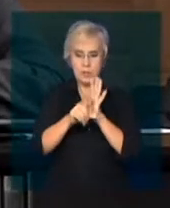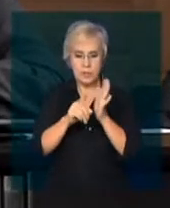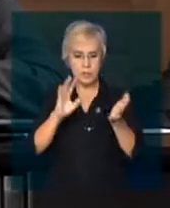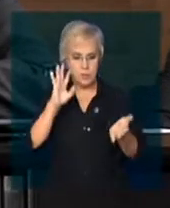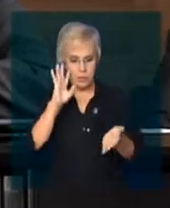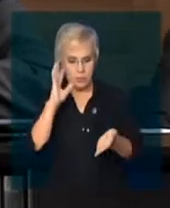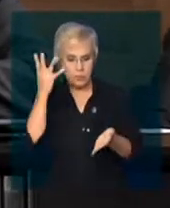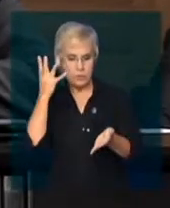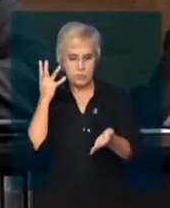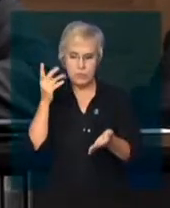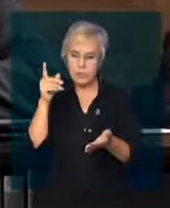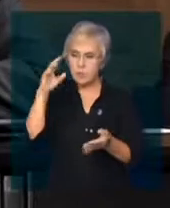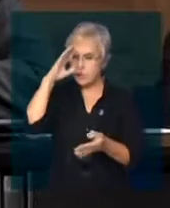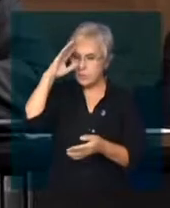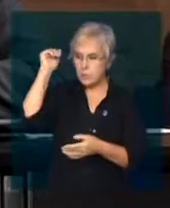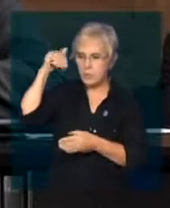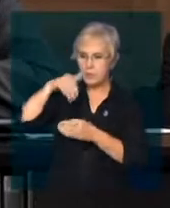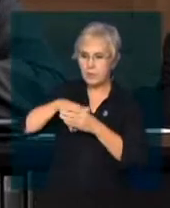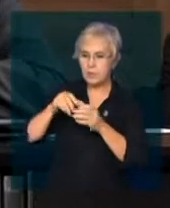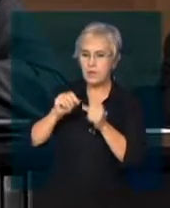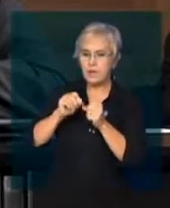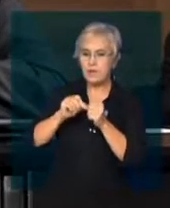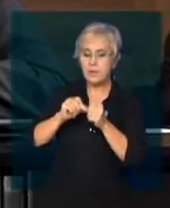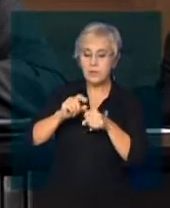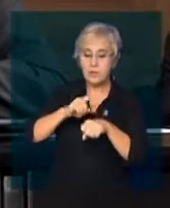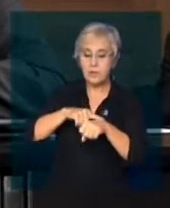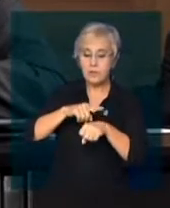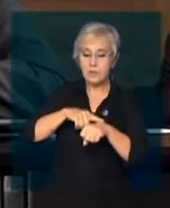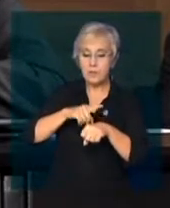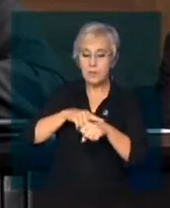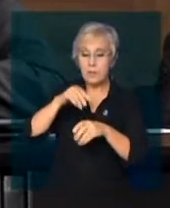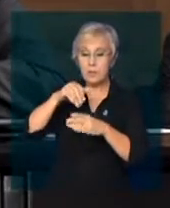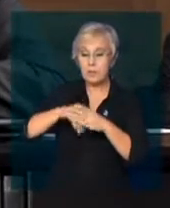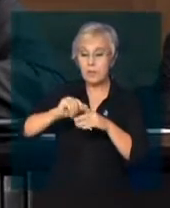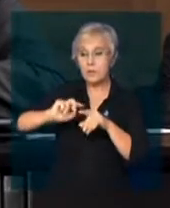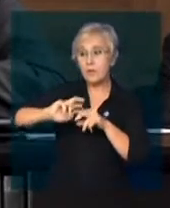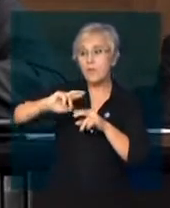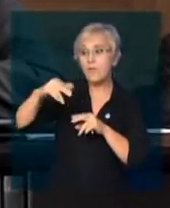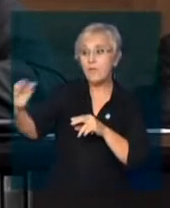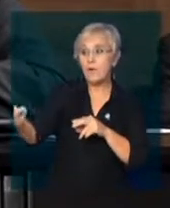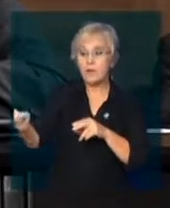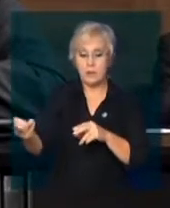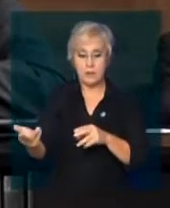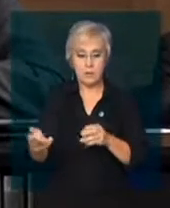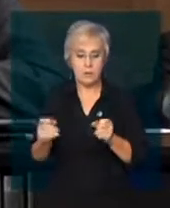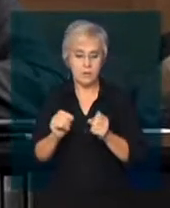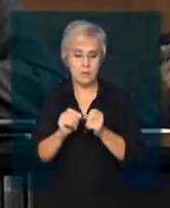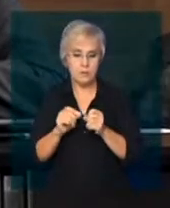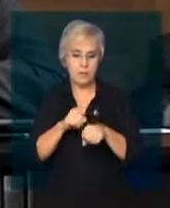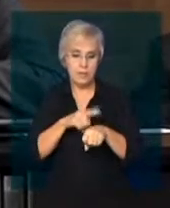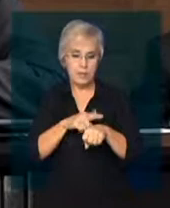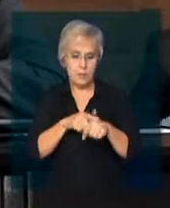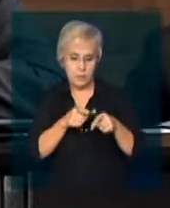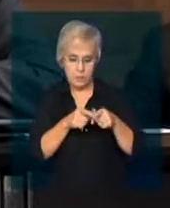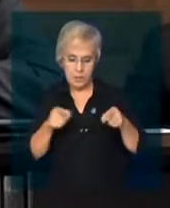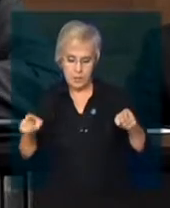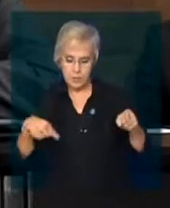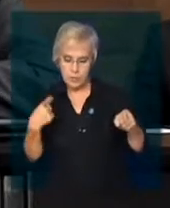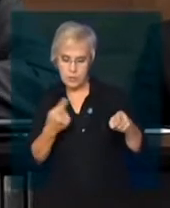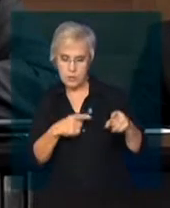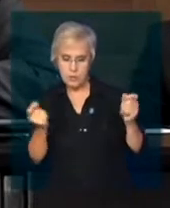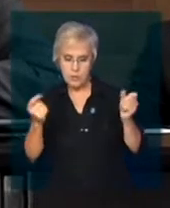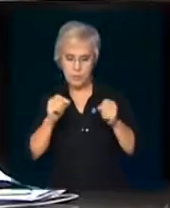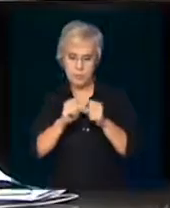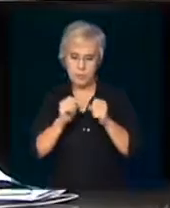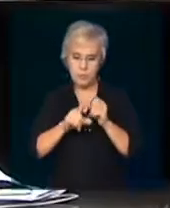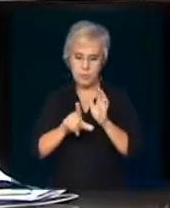resoluções, eles fazem fora do período eleitoral. O que, que significa isso? Eles fazem fora do período que nós possamos fazer